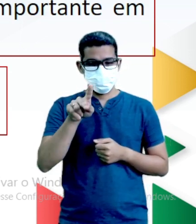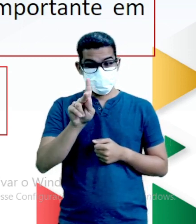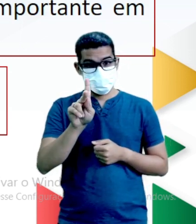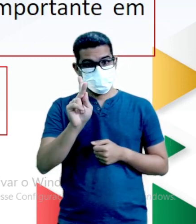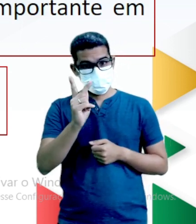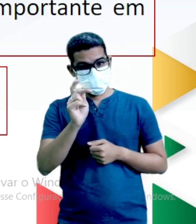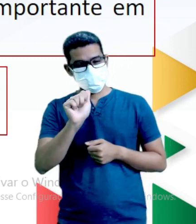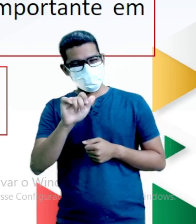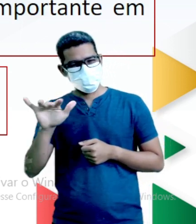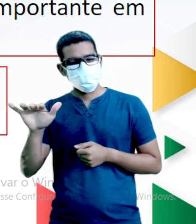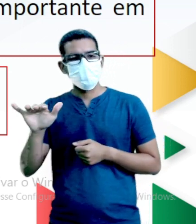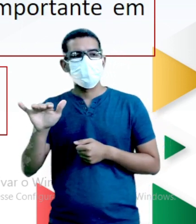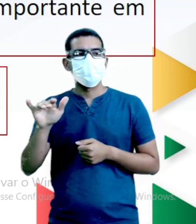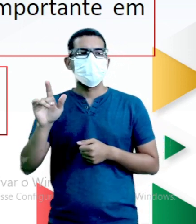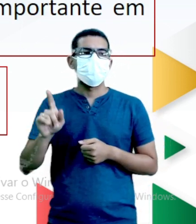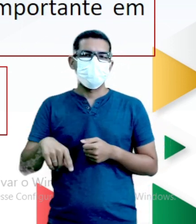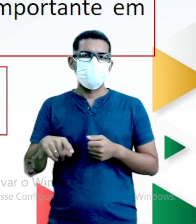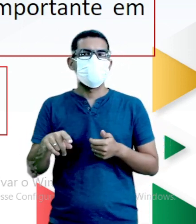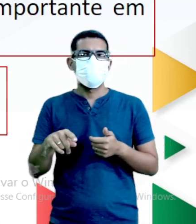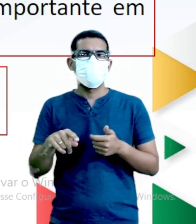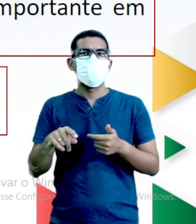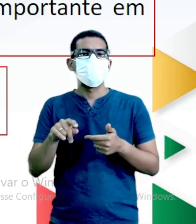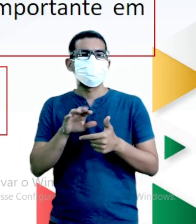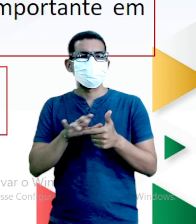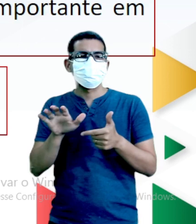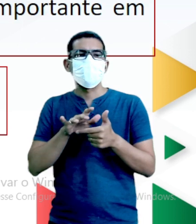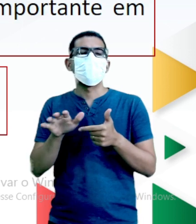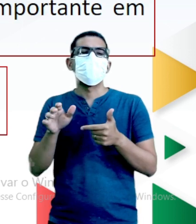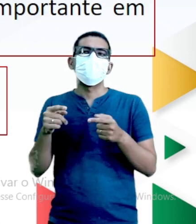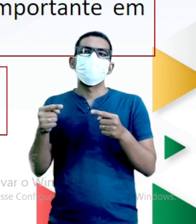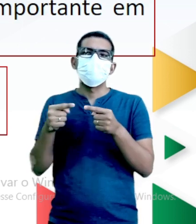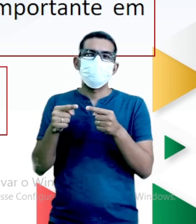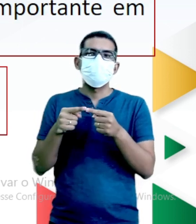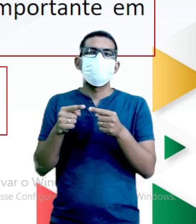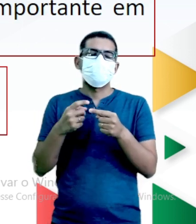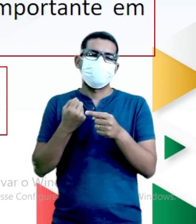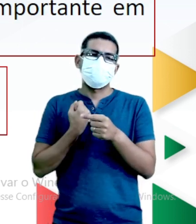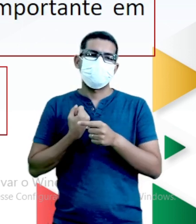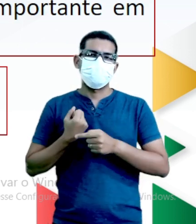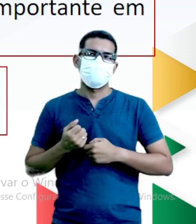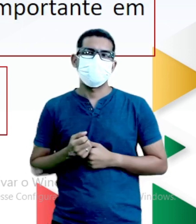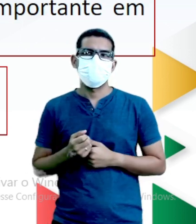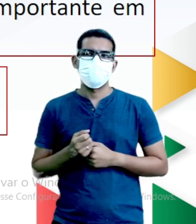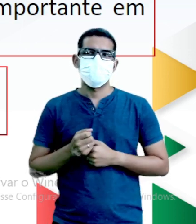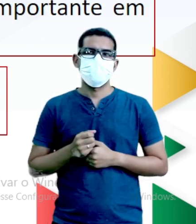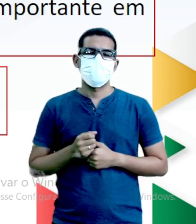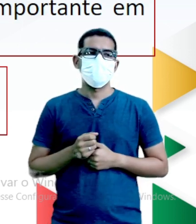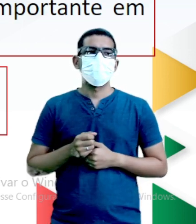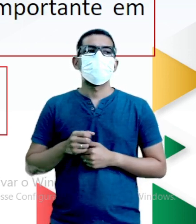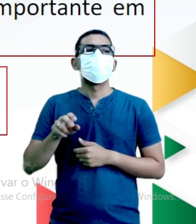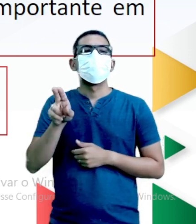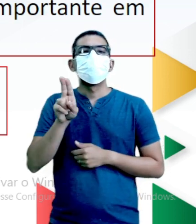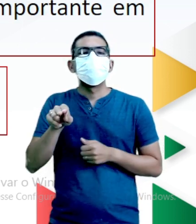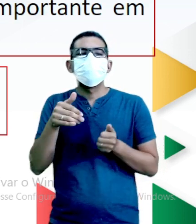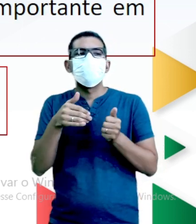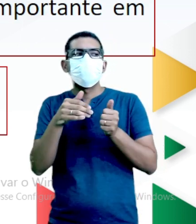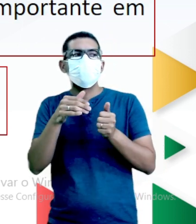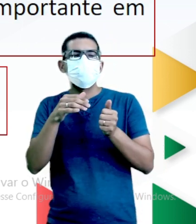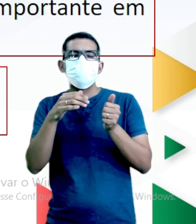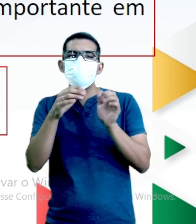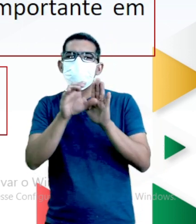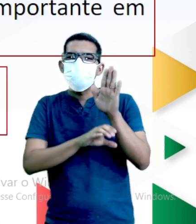forma escrita, completamente escrita, como os números, tá bom? Ele não usou código, ele